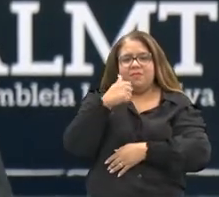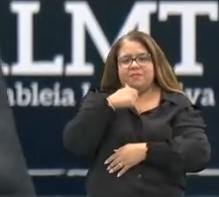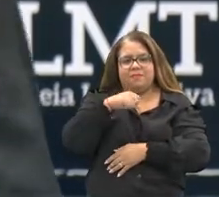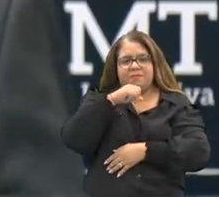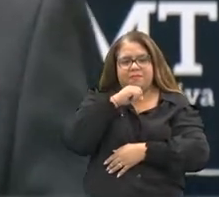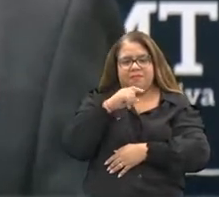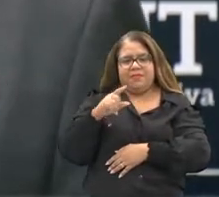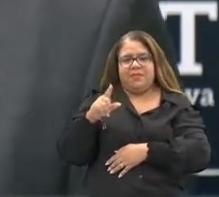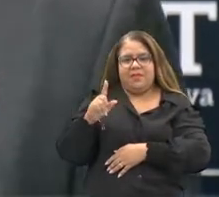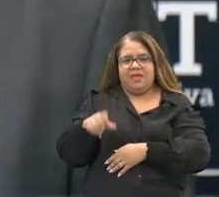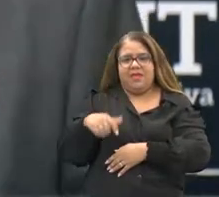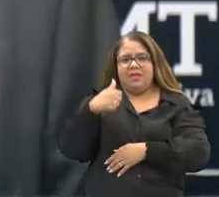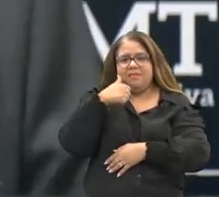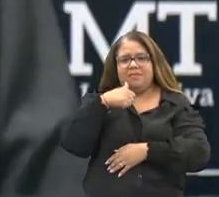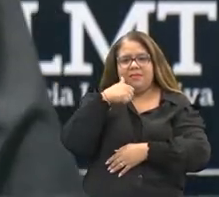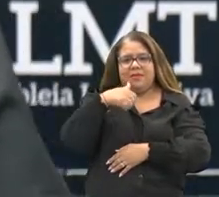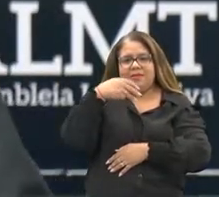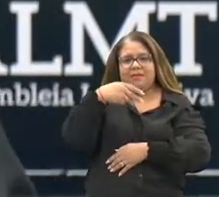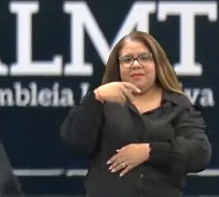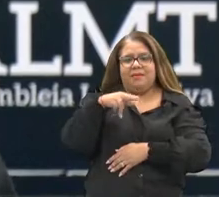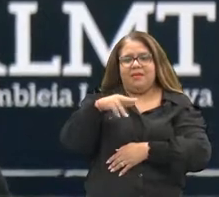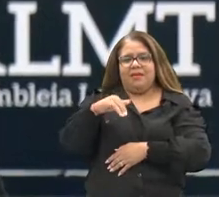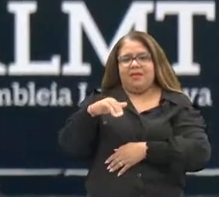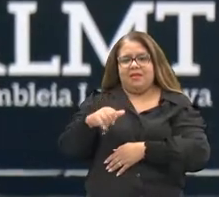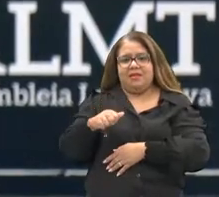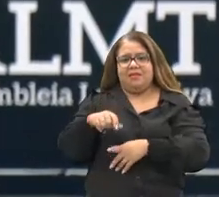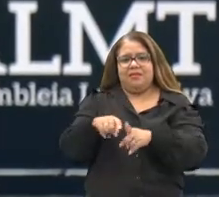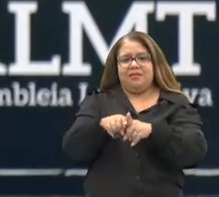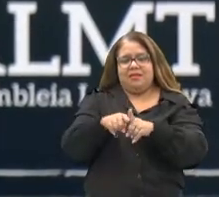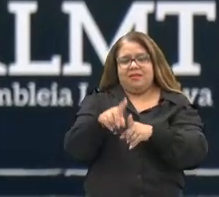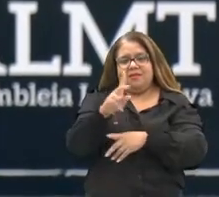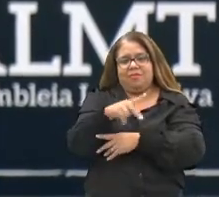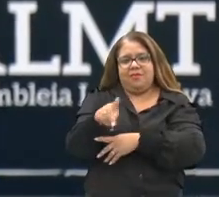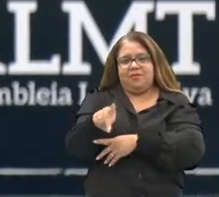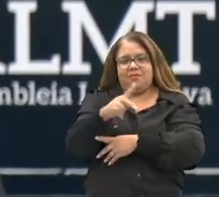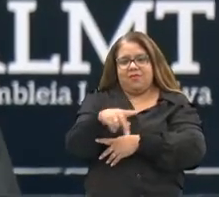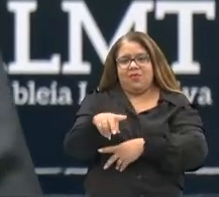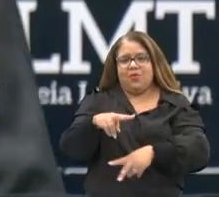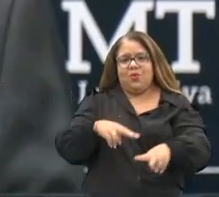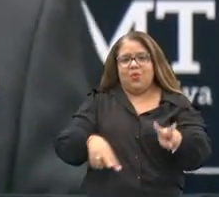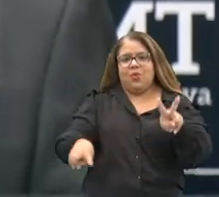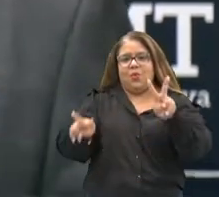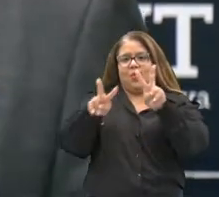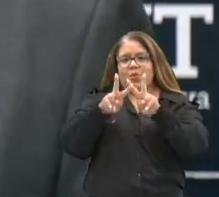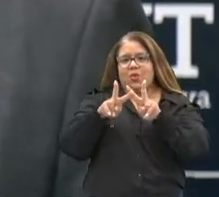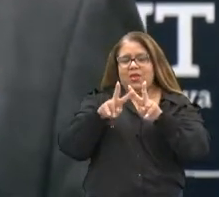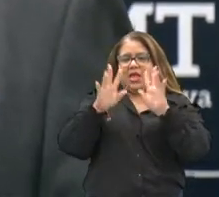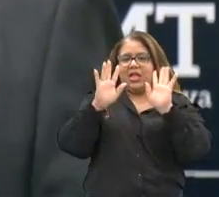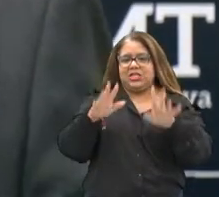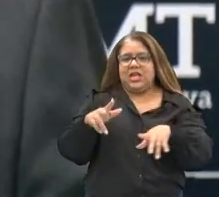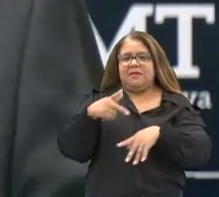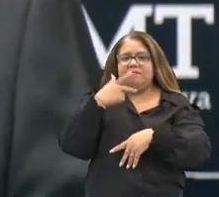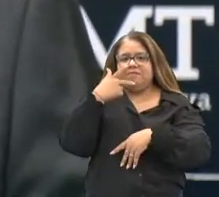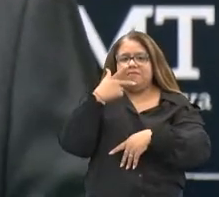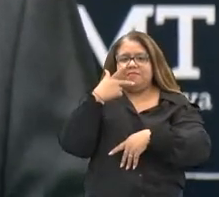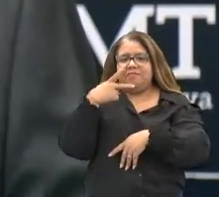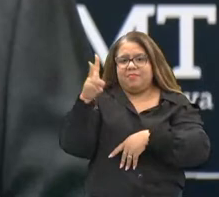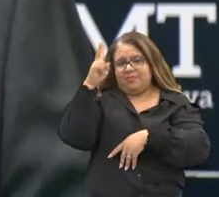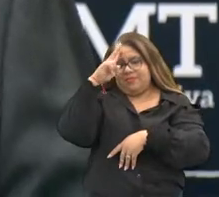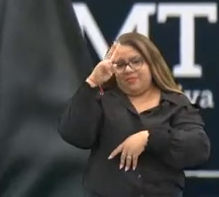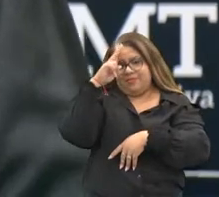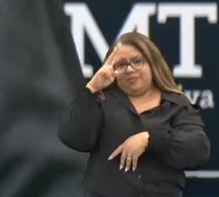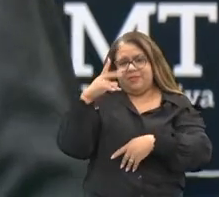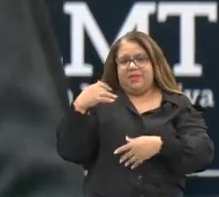dona Maria Luísa, o professor Wilson Santos, que nos deixou já aqui, mas já falou a sua